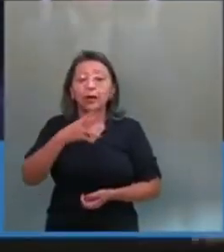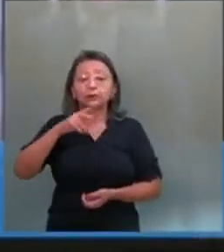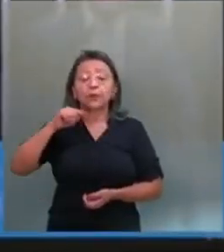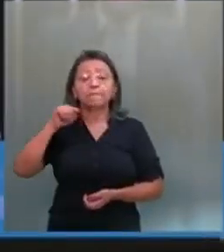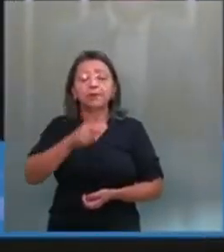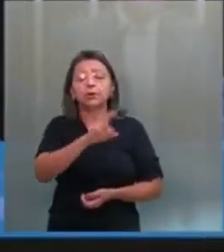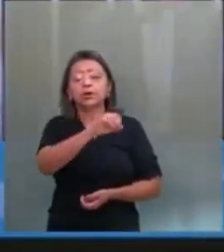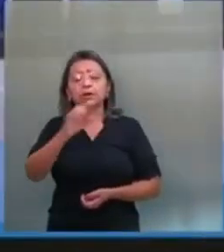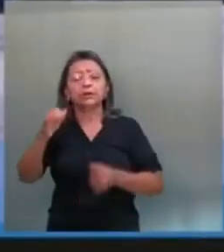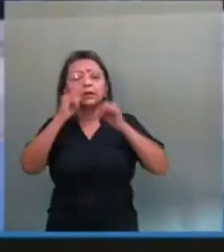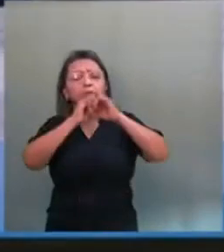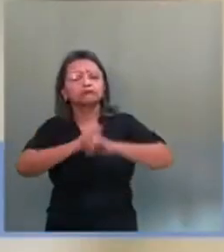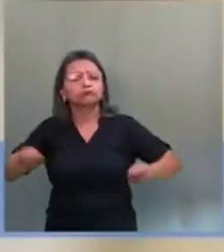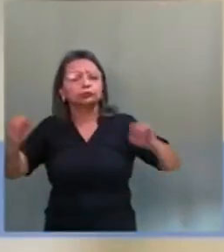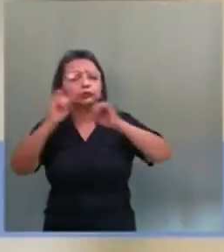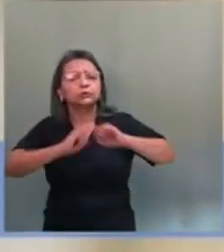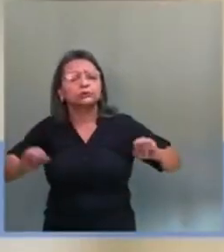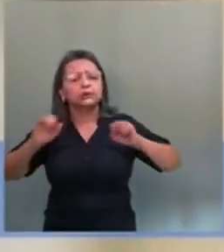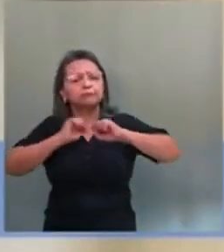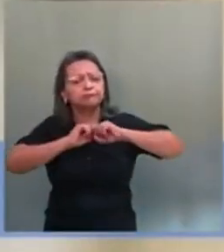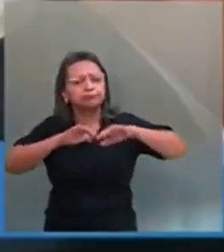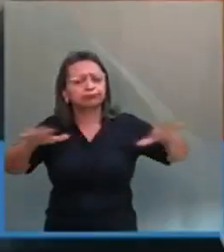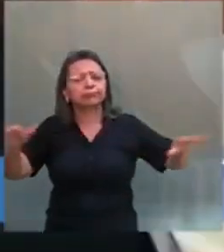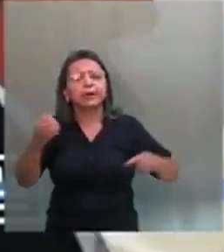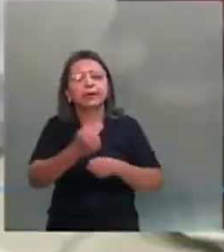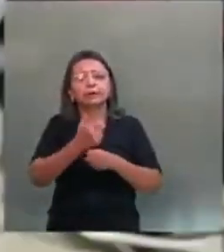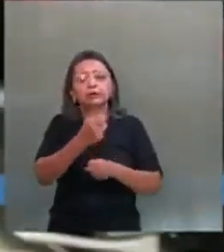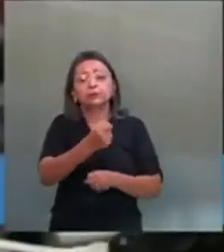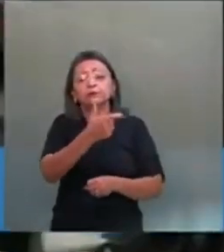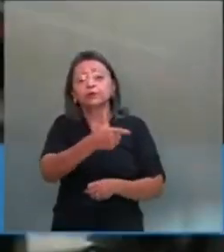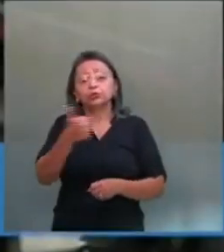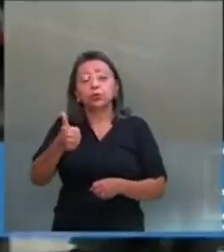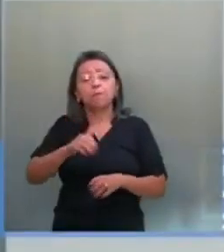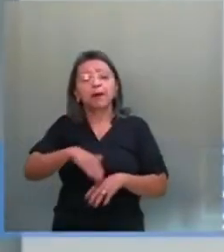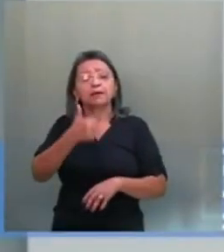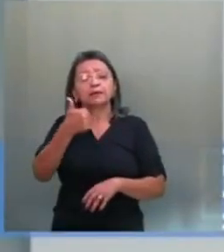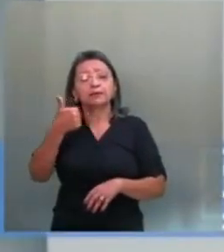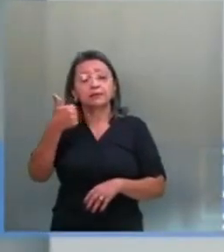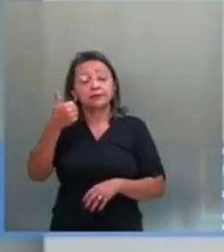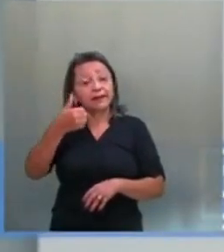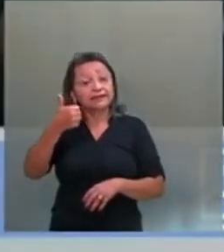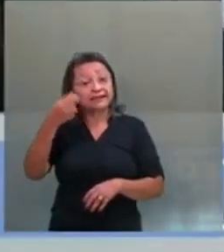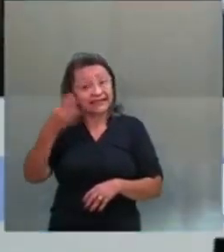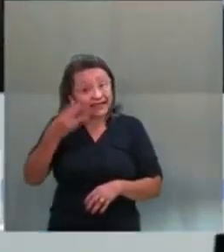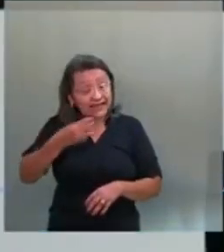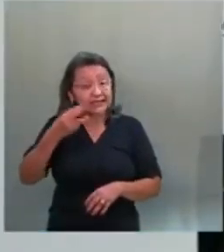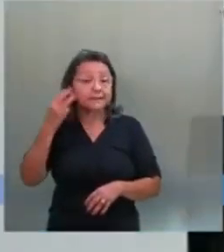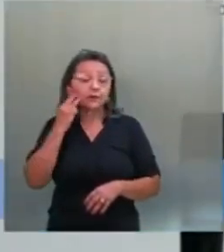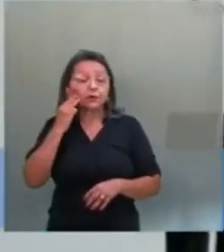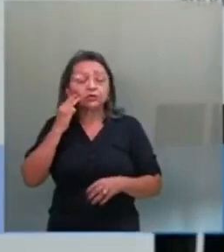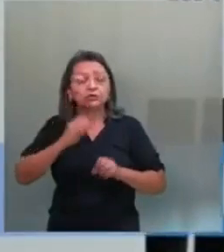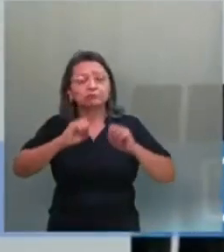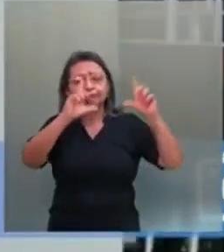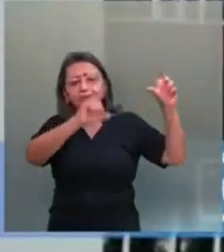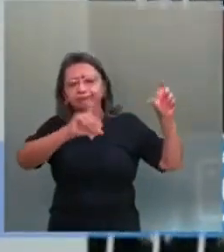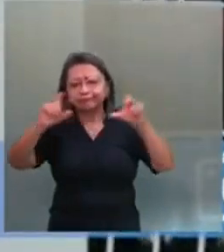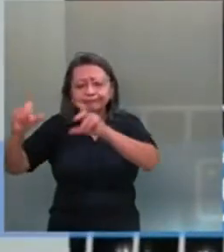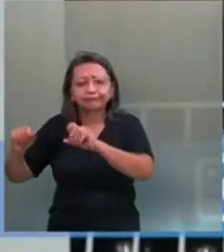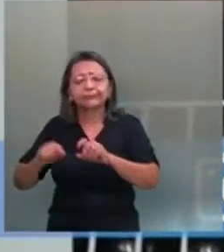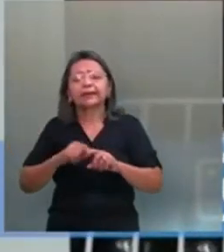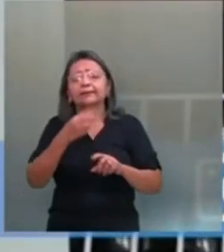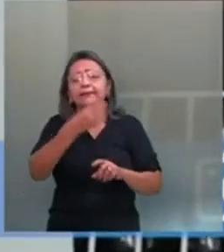4.500 notícias publicadas em 2021. Mais de 3 milhões de imagens no acervo.